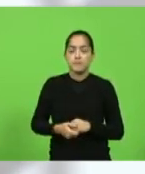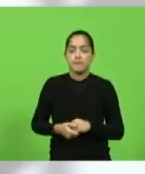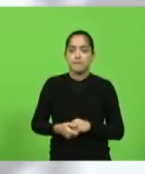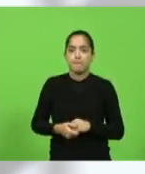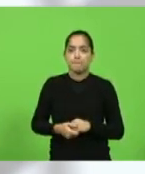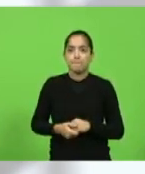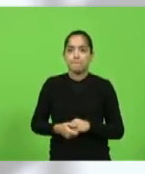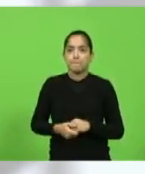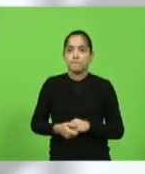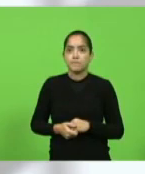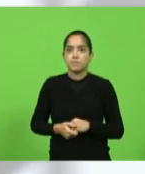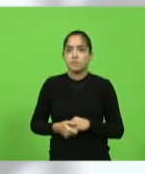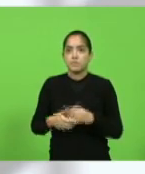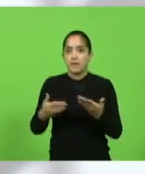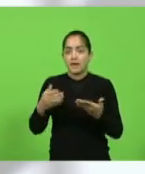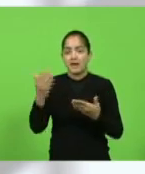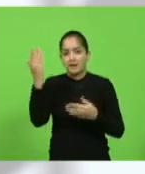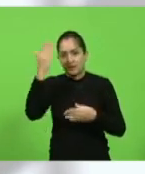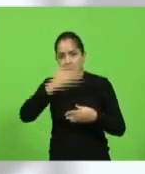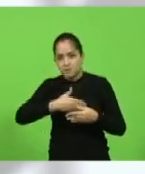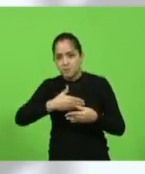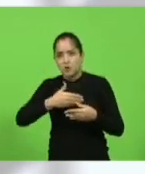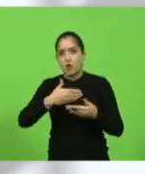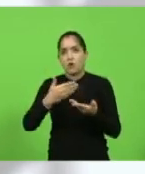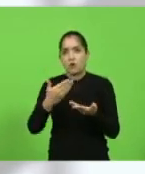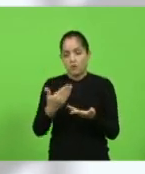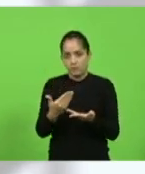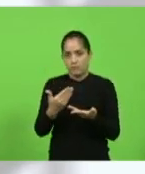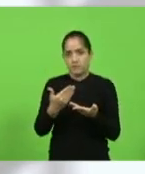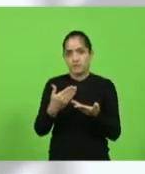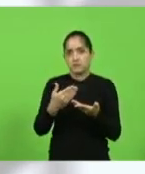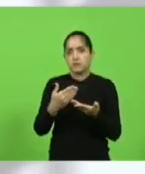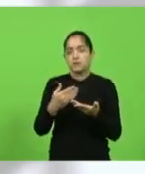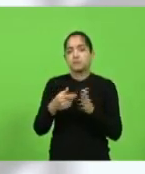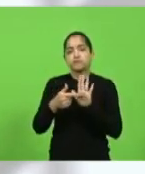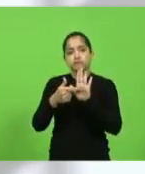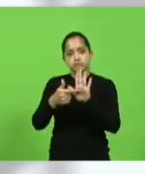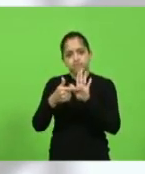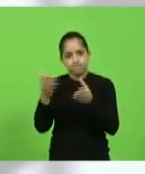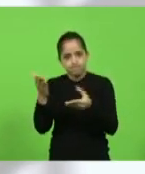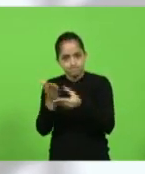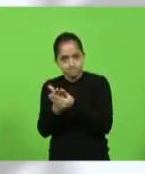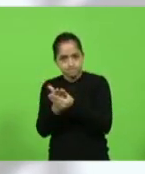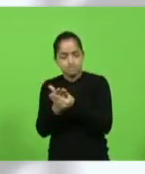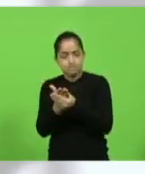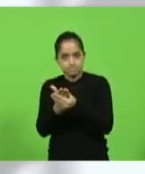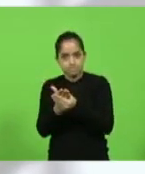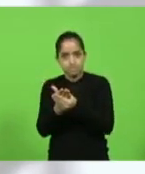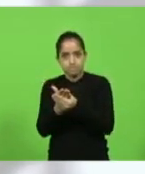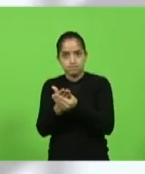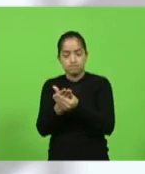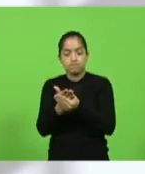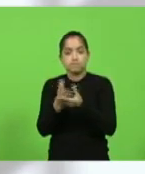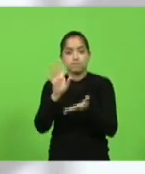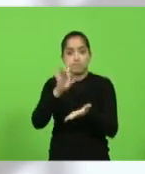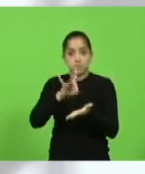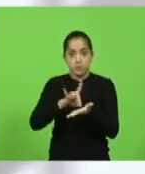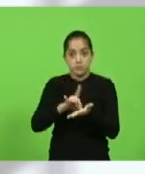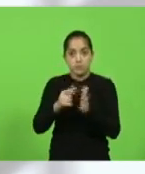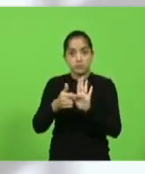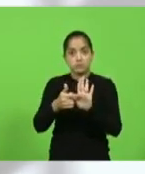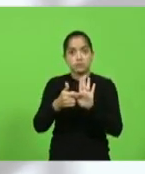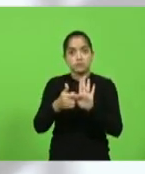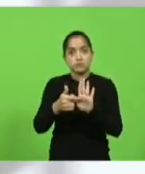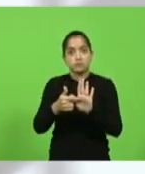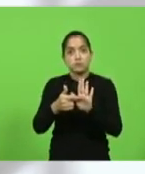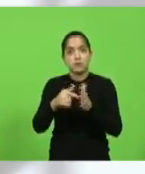dizer, aquelas provas tidas por indiciárias perfectibilizaram-se como provas plenas, uma vez que sobre elas